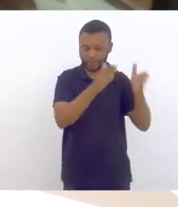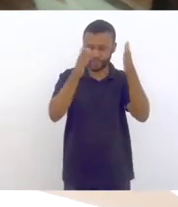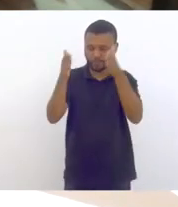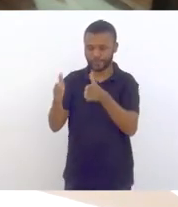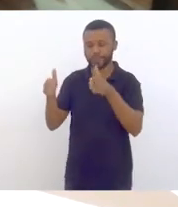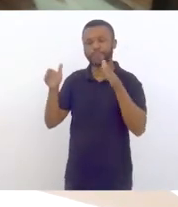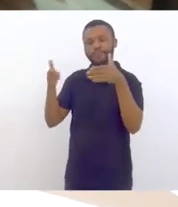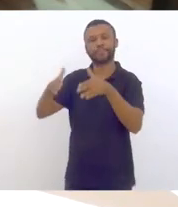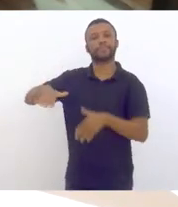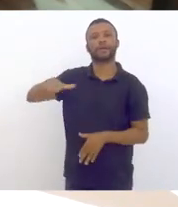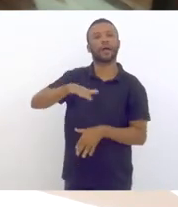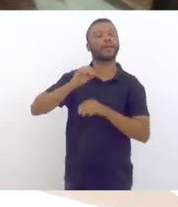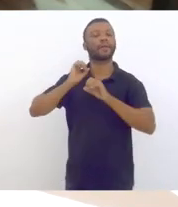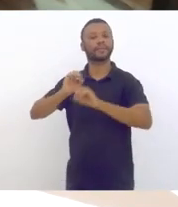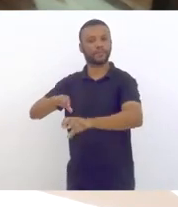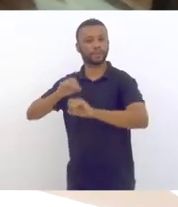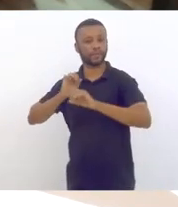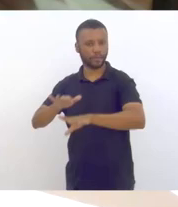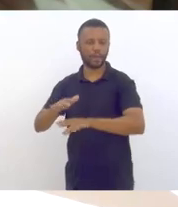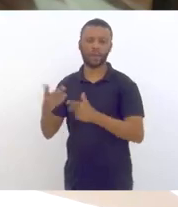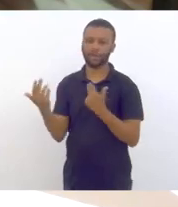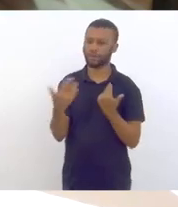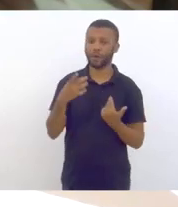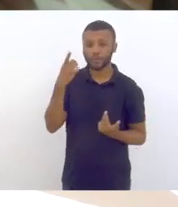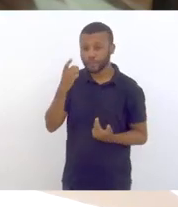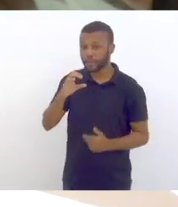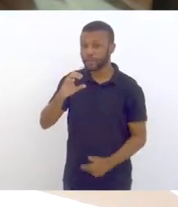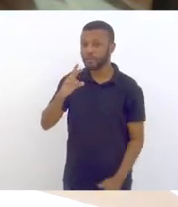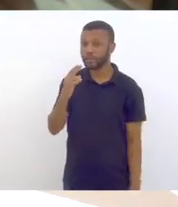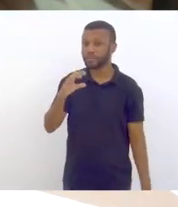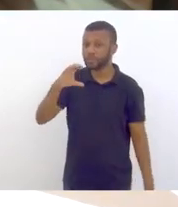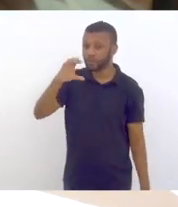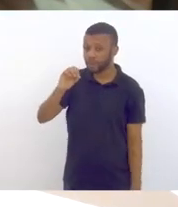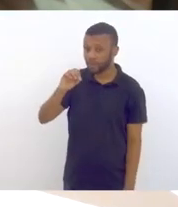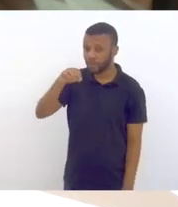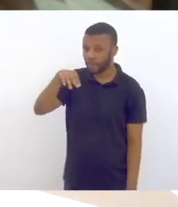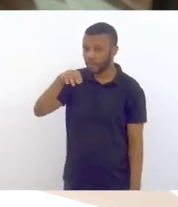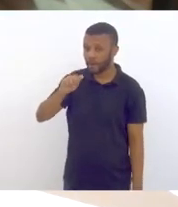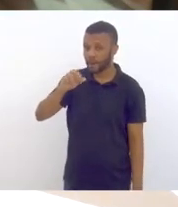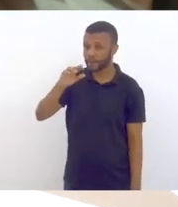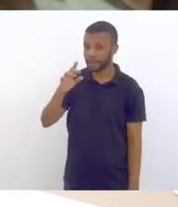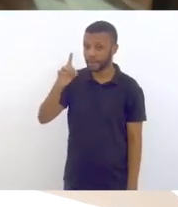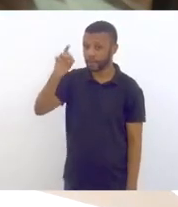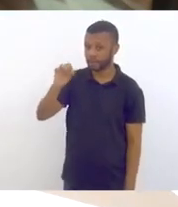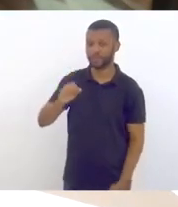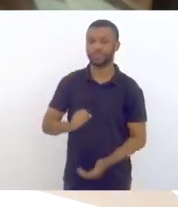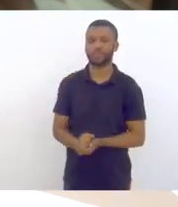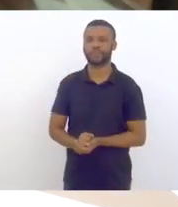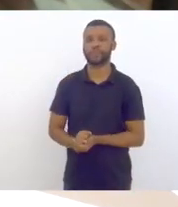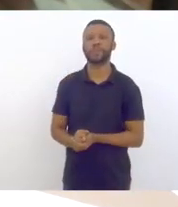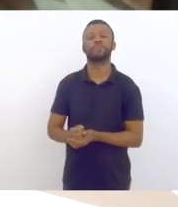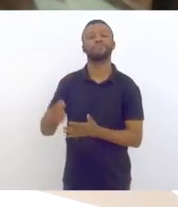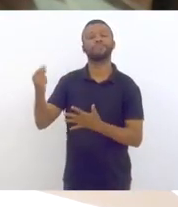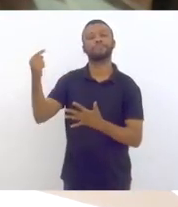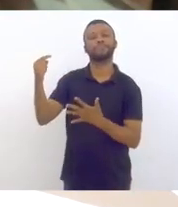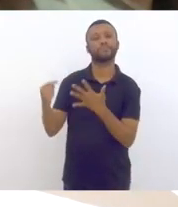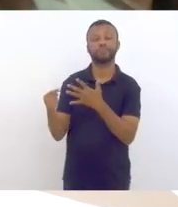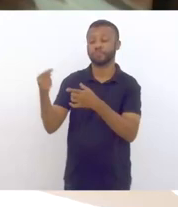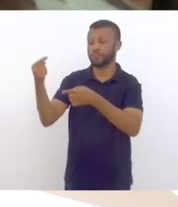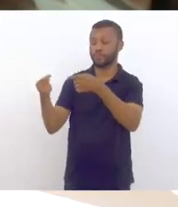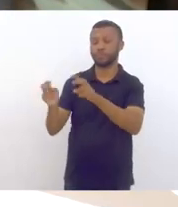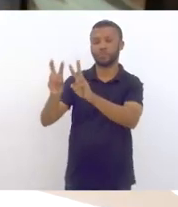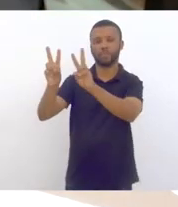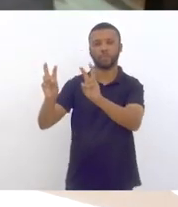acho que a gente já falou isso com detalhe tipo Machado antes ontem também tiveram avanços muito significativos na discussão